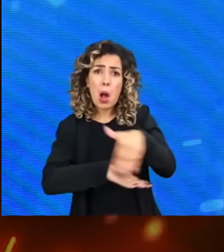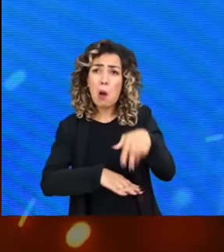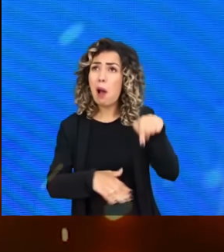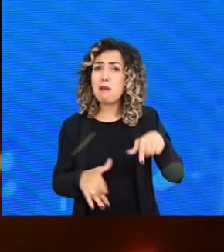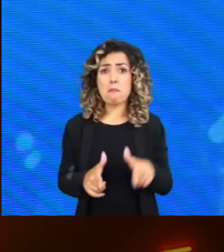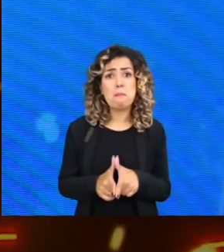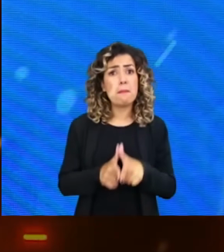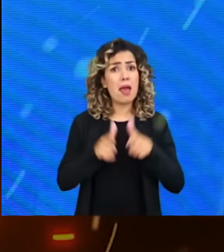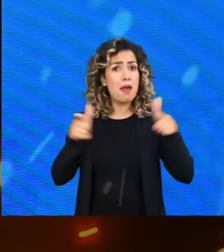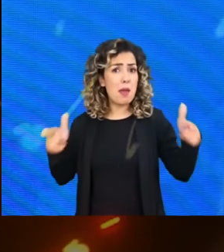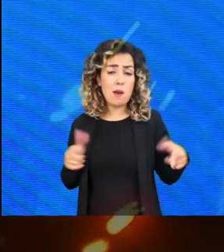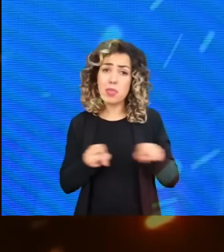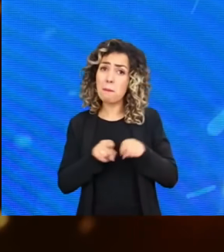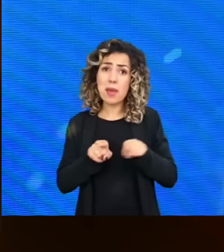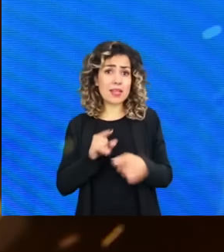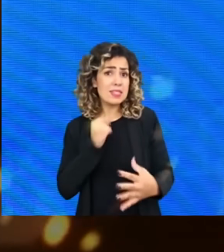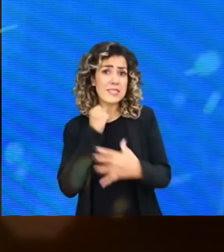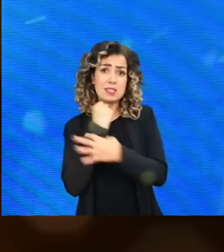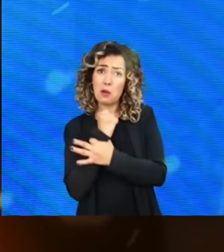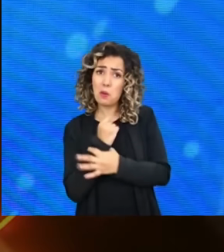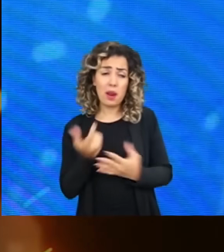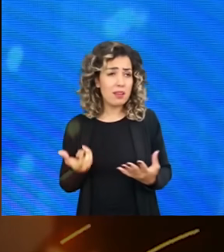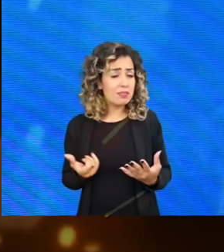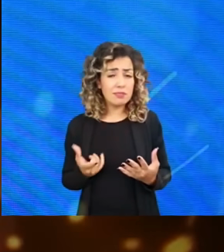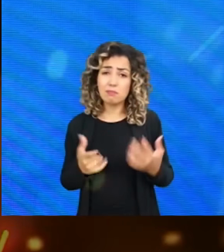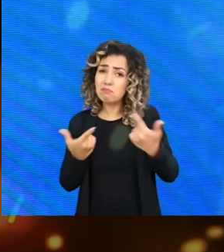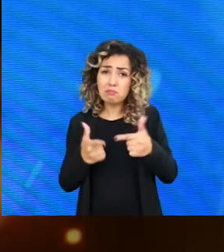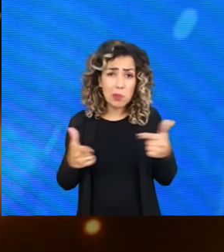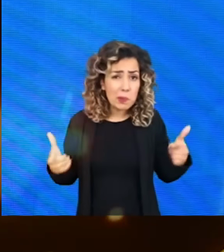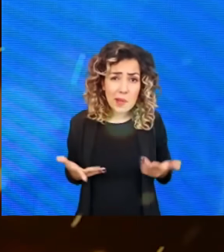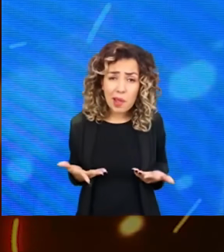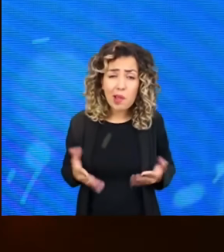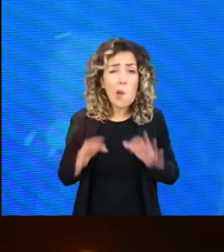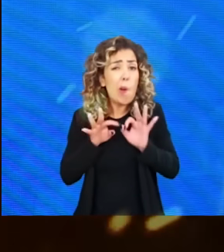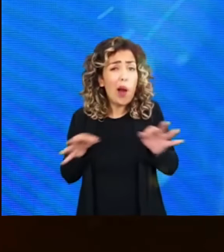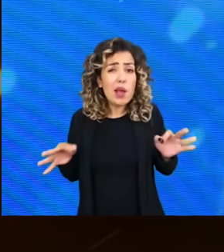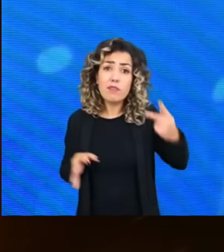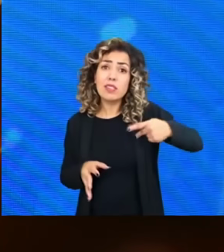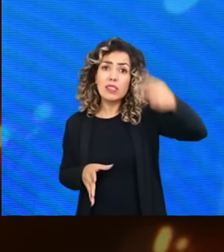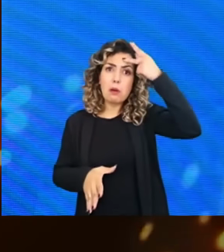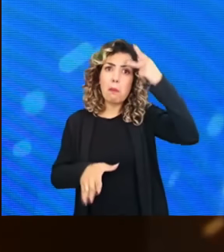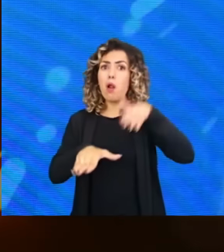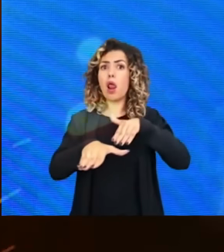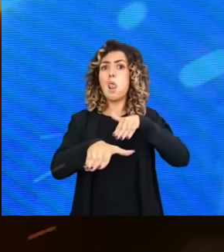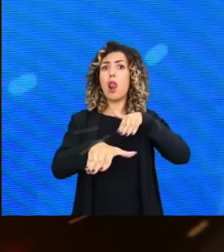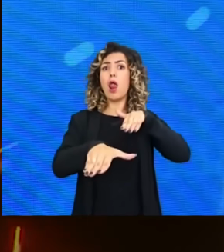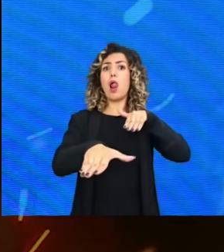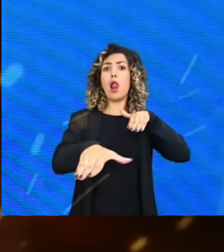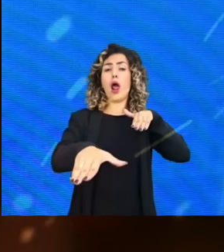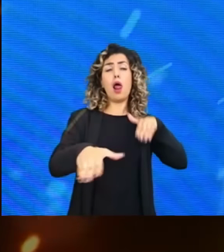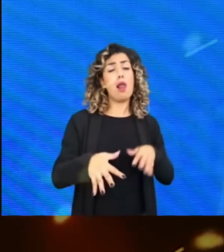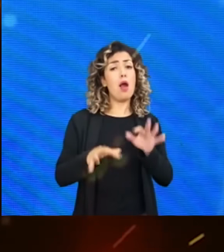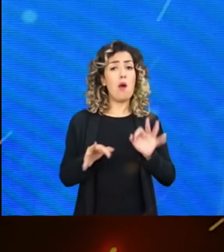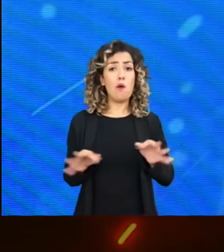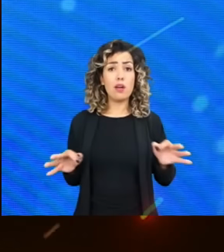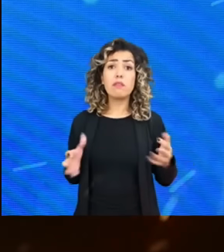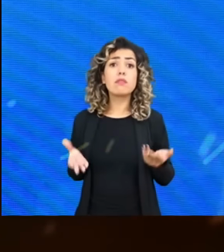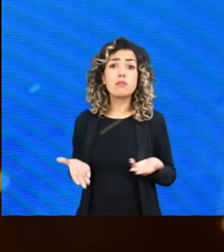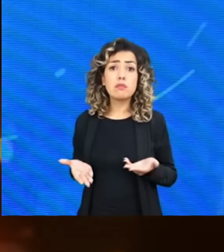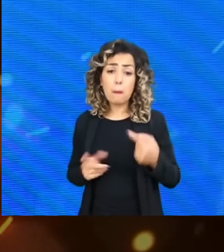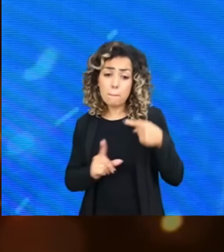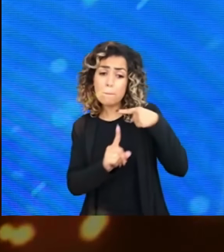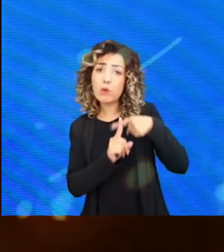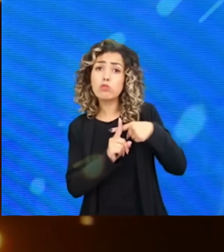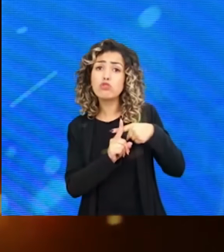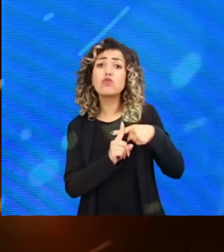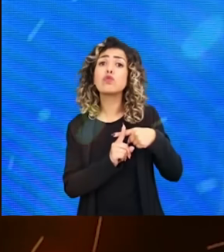segurança pública inaceitável a a gente tem um caos no trânsito de São Paulo o que que é que a gente tem de bom mesmo o que a gente tem de bom é